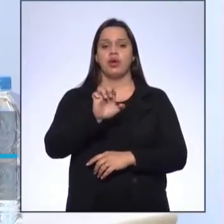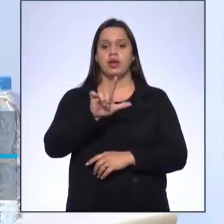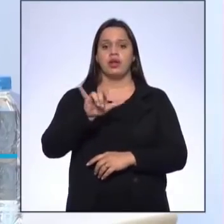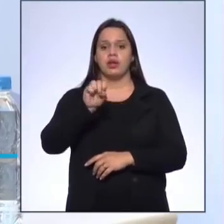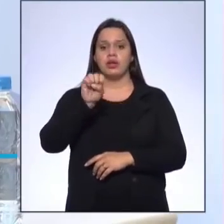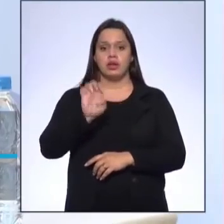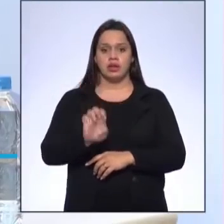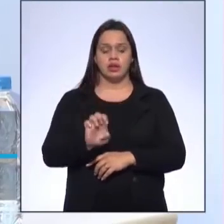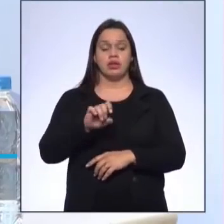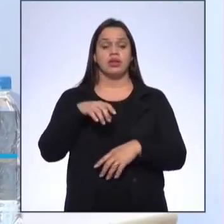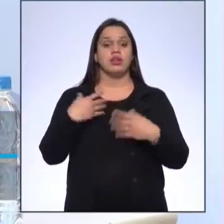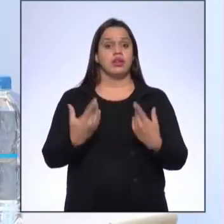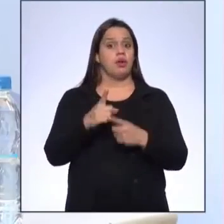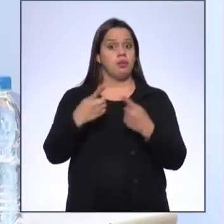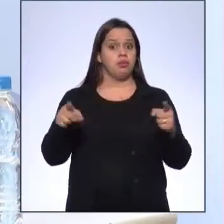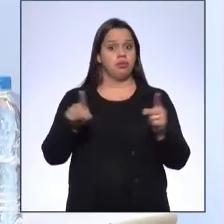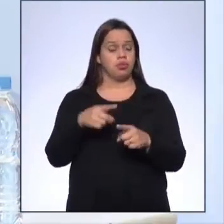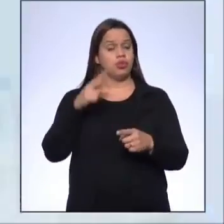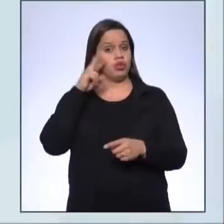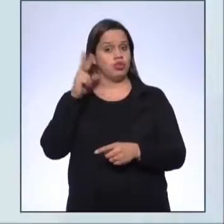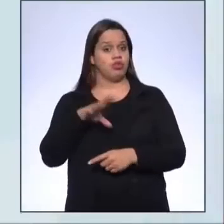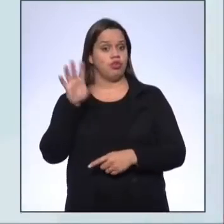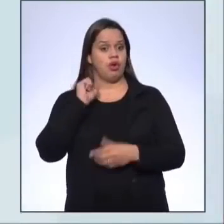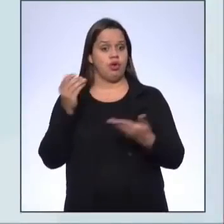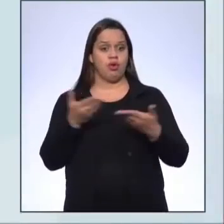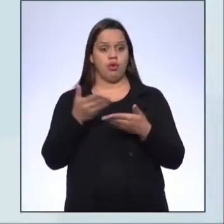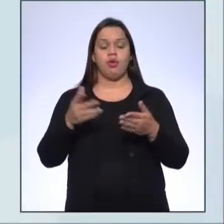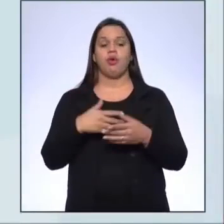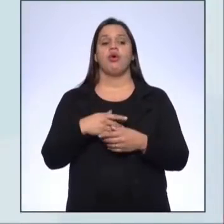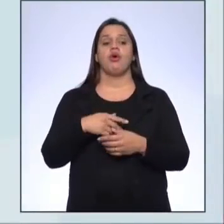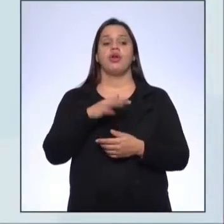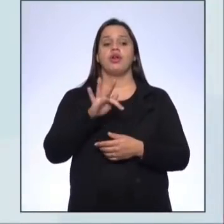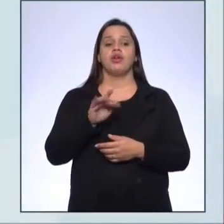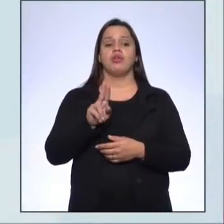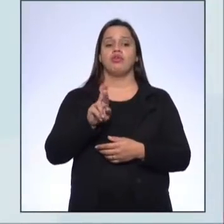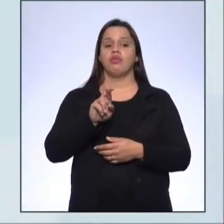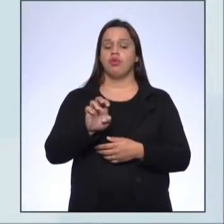Tocada, essa versão que a gente escutou, ela foi tocada por um